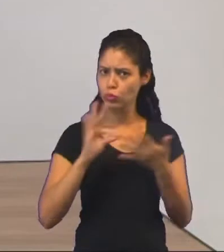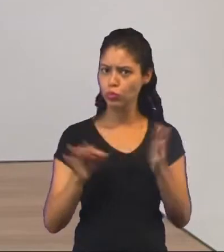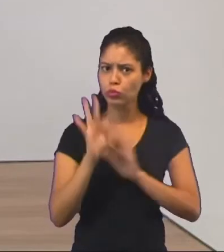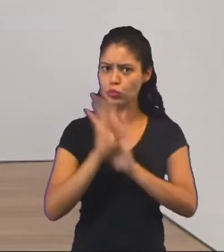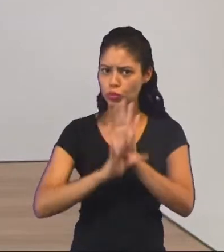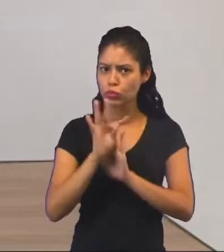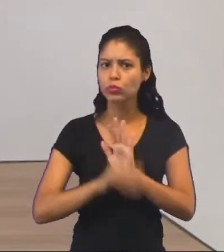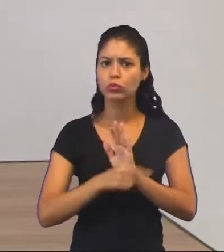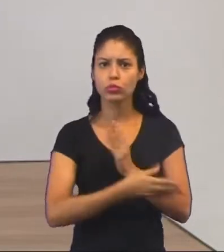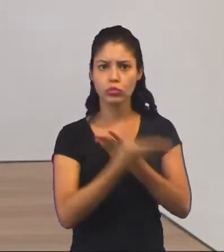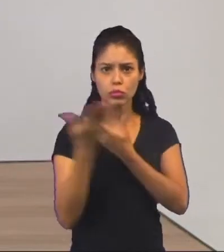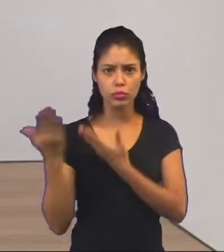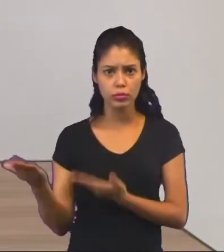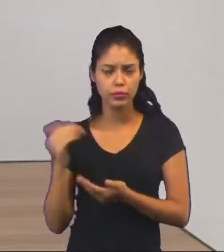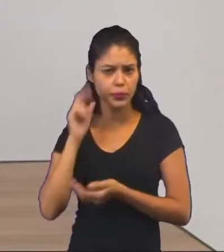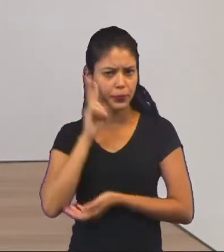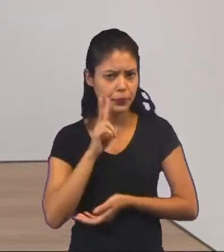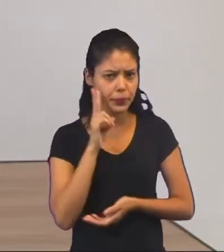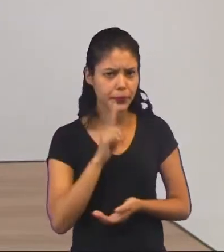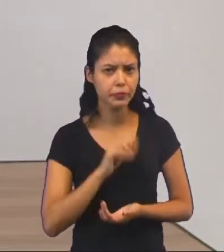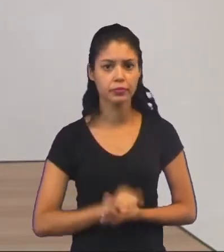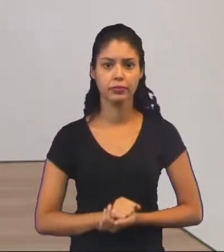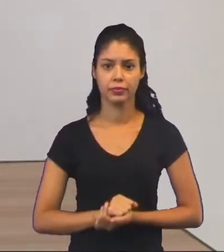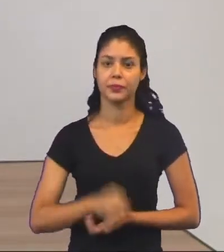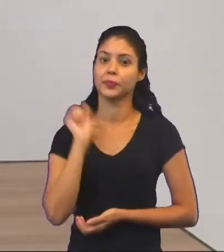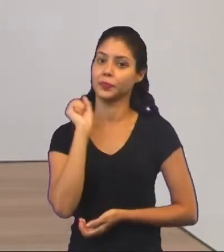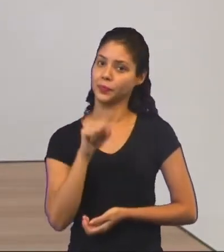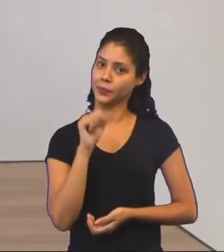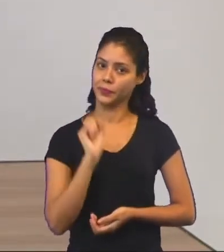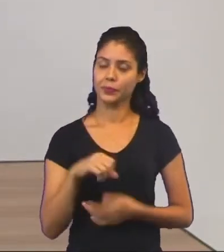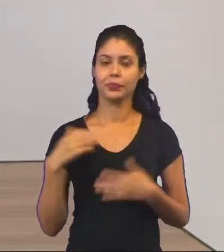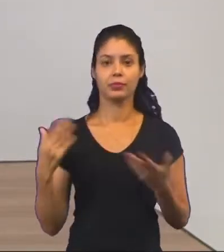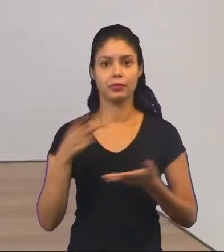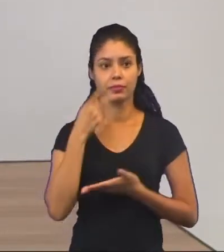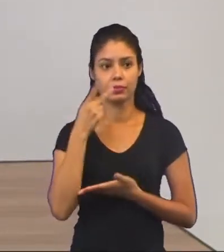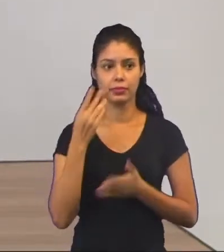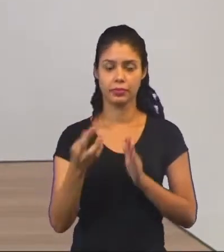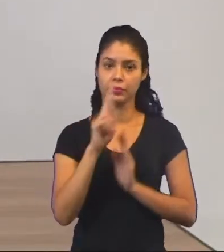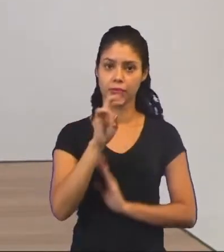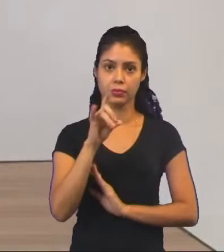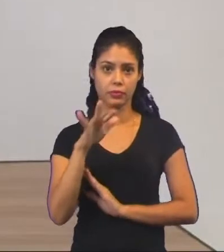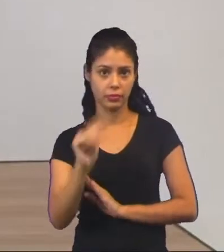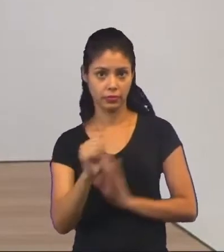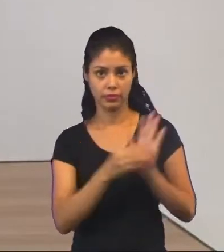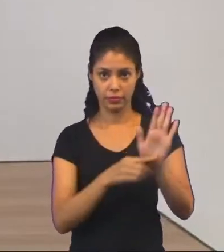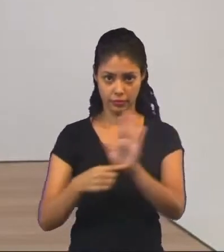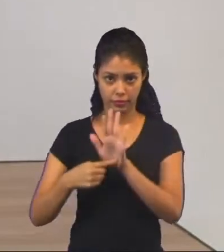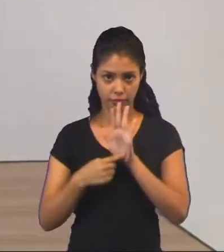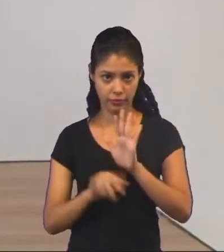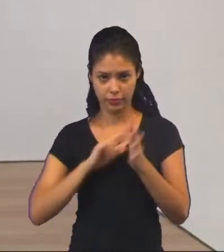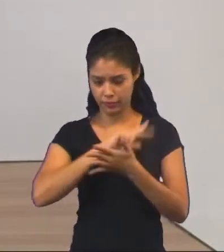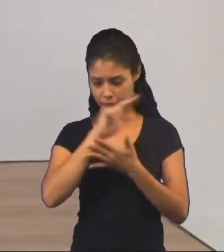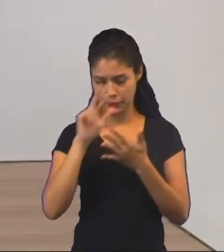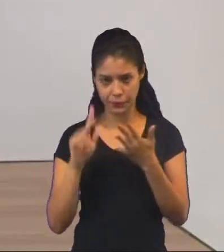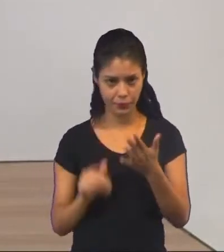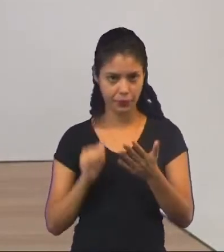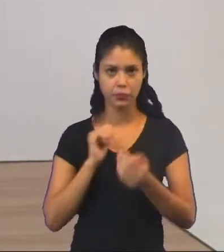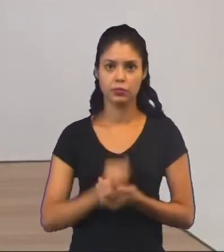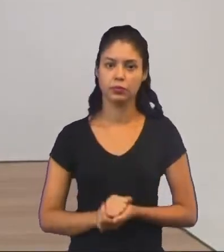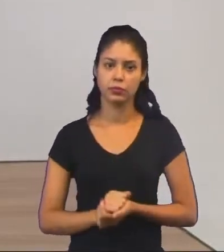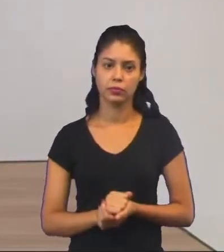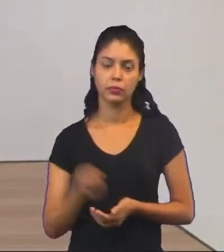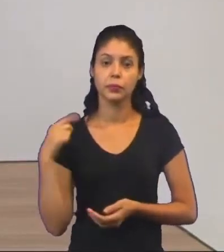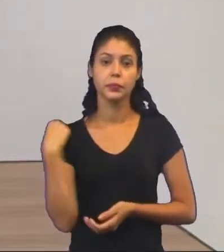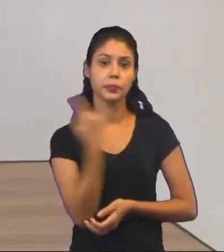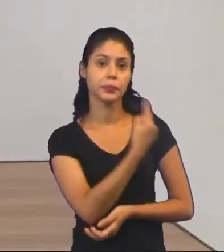eu trouxe e mostrei para vocês? Vocês lembram? Isso, eu falava sobre receitas, apresentei para vocês vários tipos de receitas